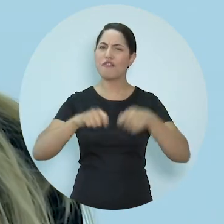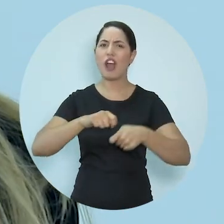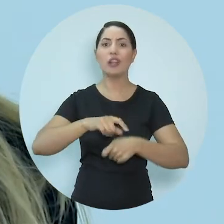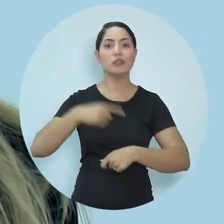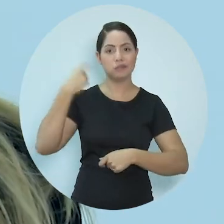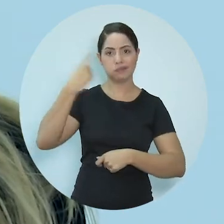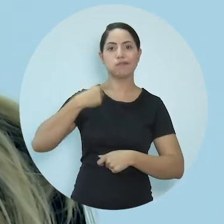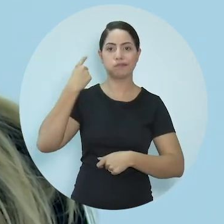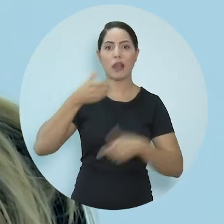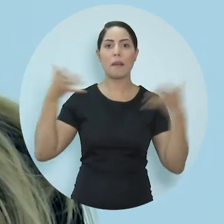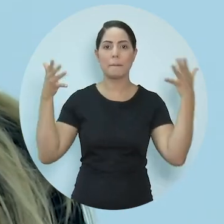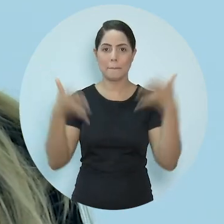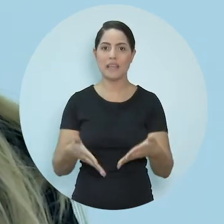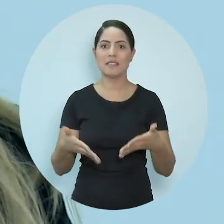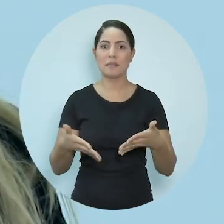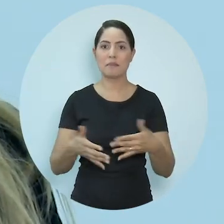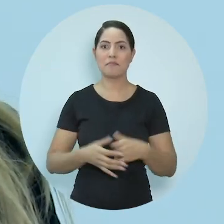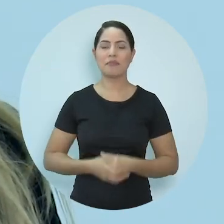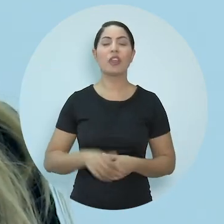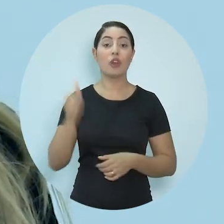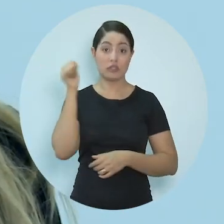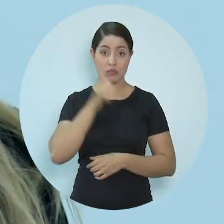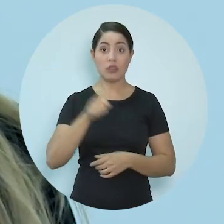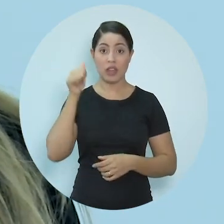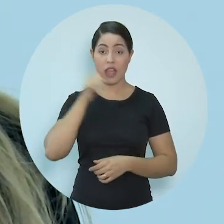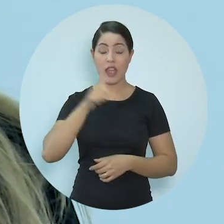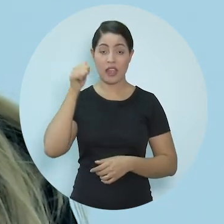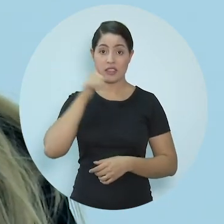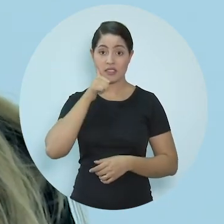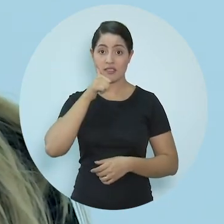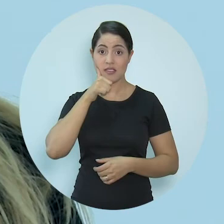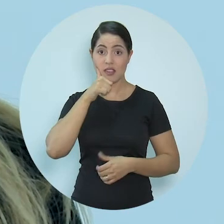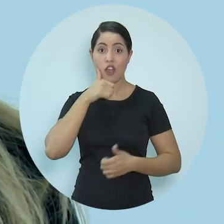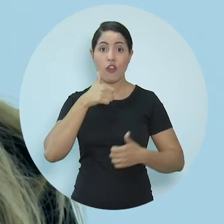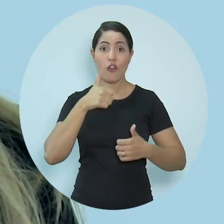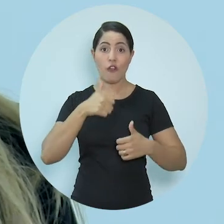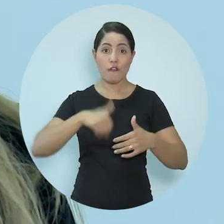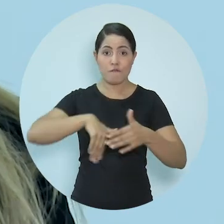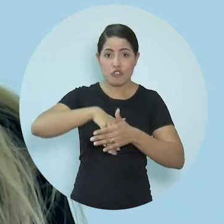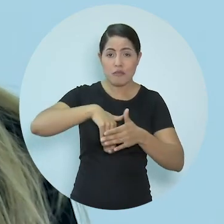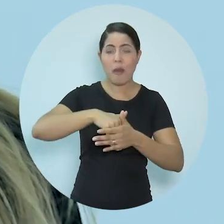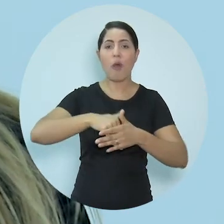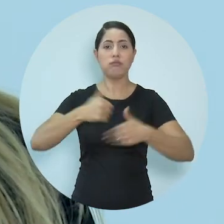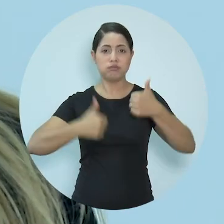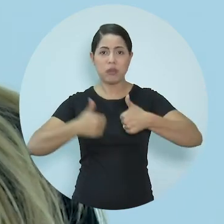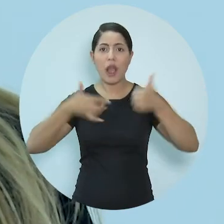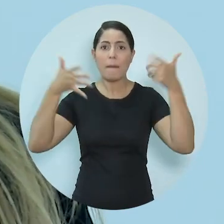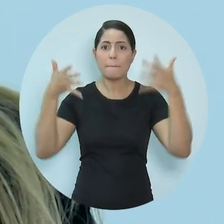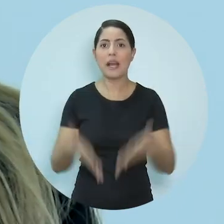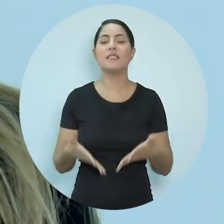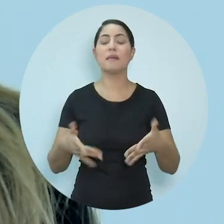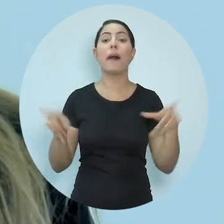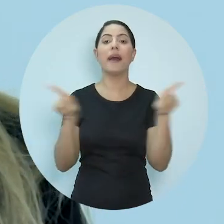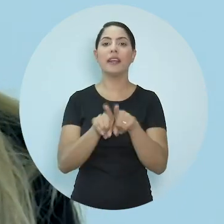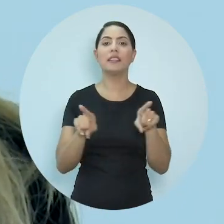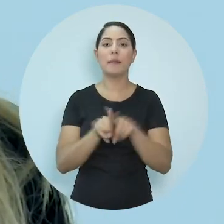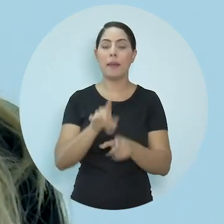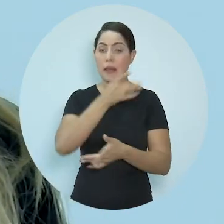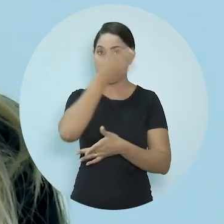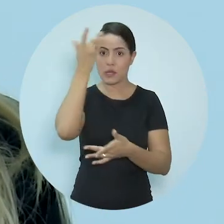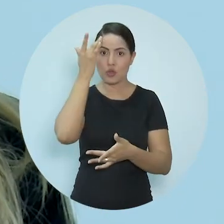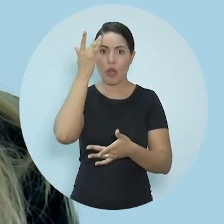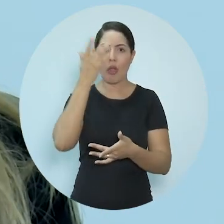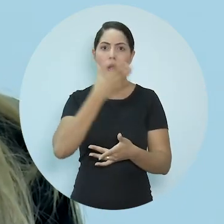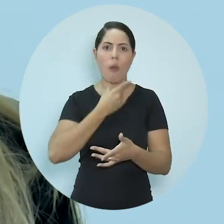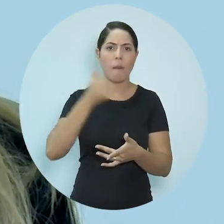possa participar. As mulheres no futebol poderem participar e também